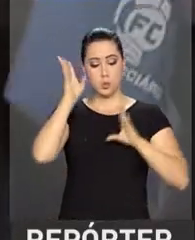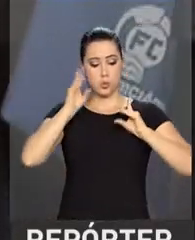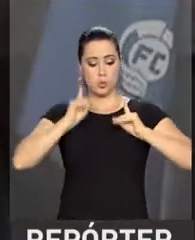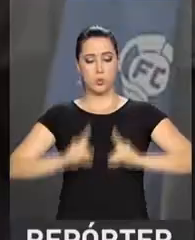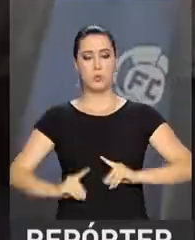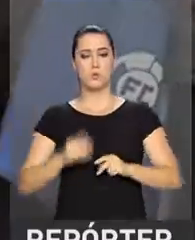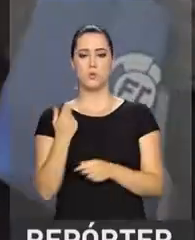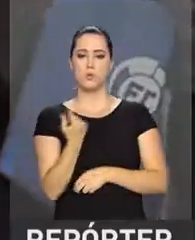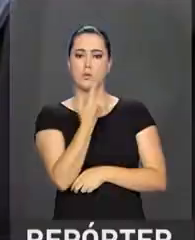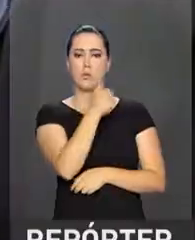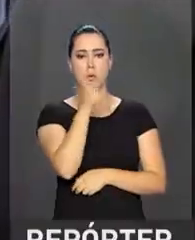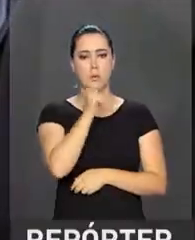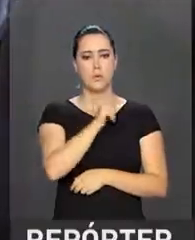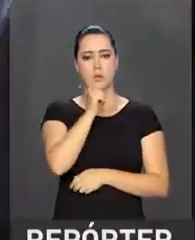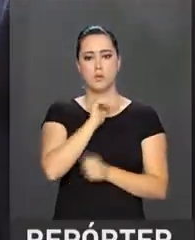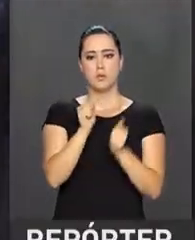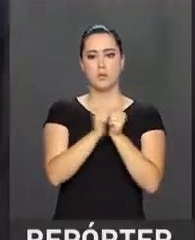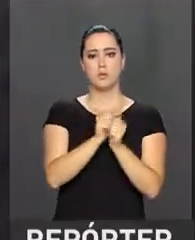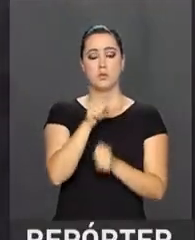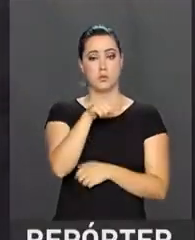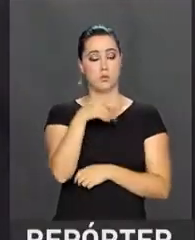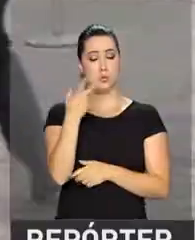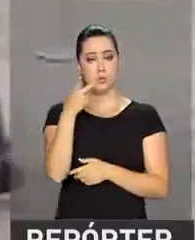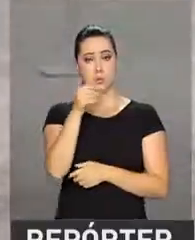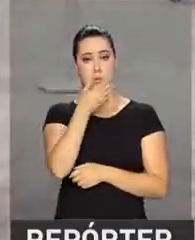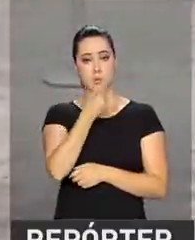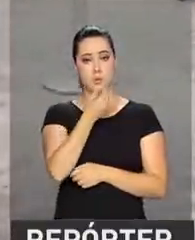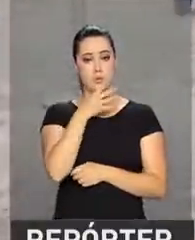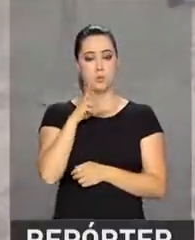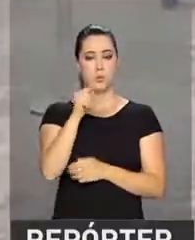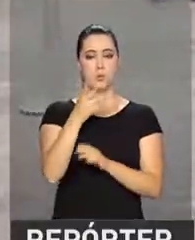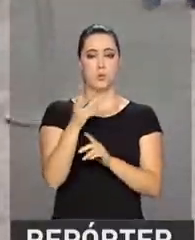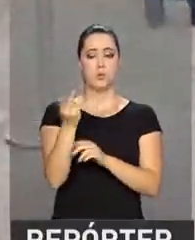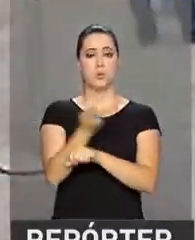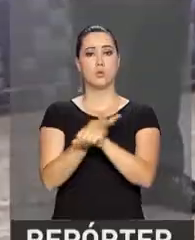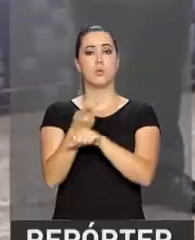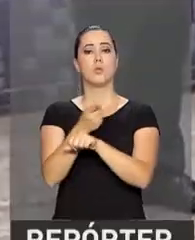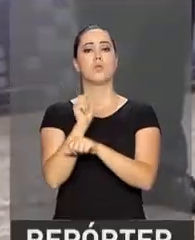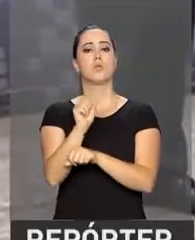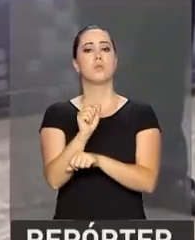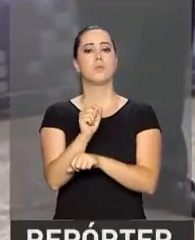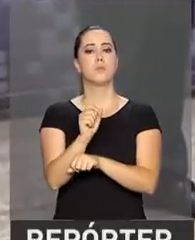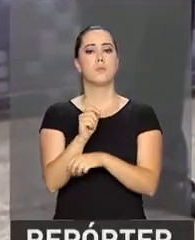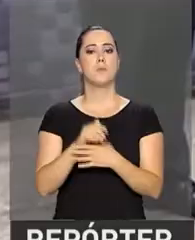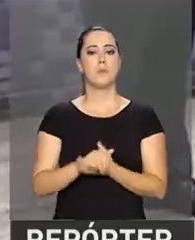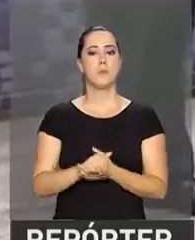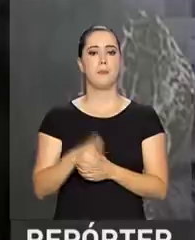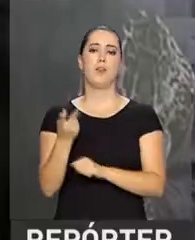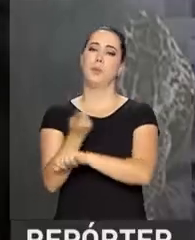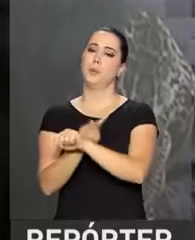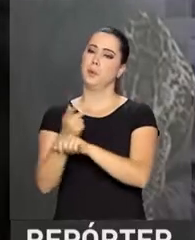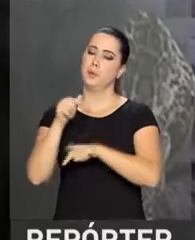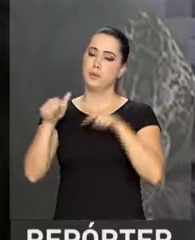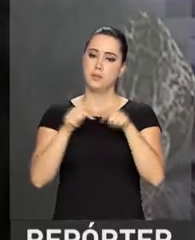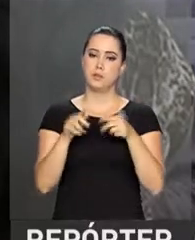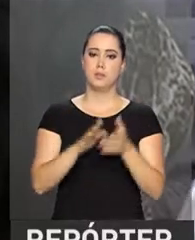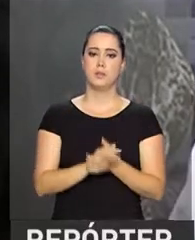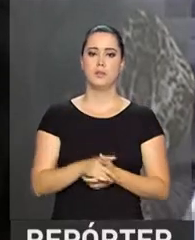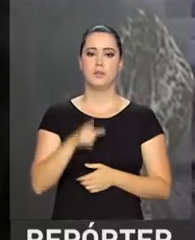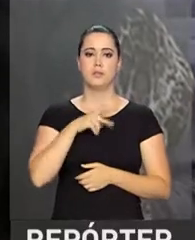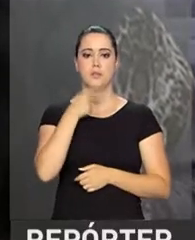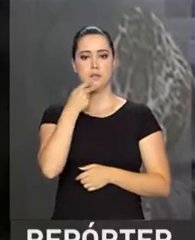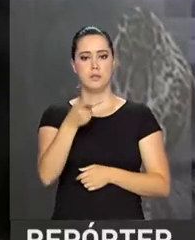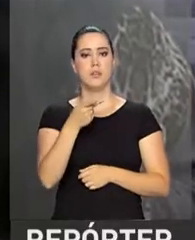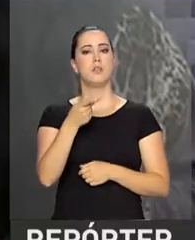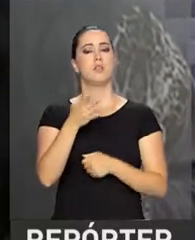deficiência, como Dona Maria de Lourdes e o jovem Francismar. Todos à procura de... Procura de trabalho. Falo que tem uma entrevista,